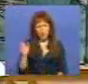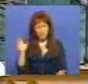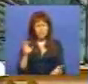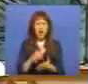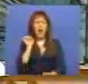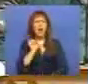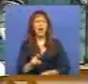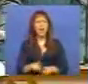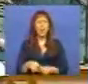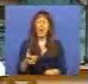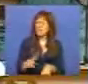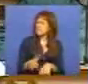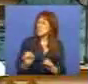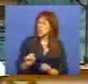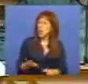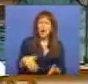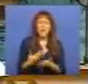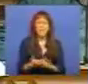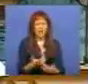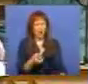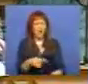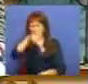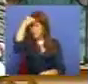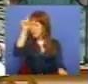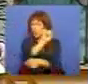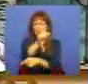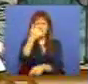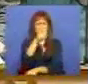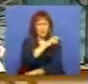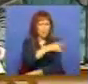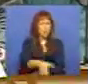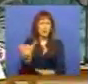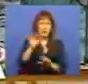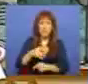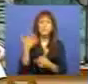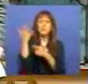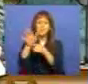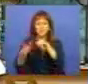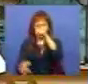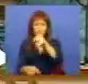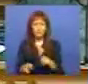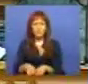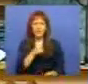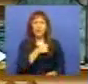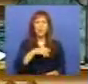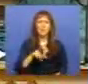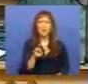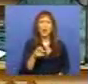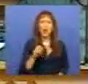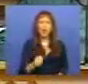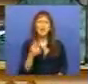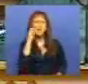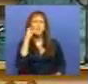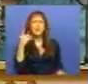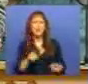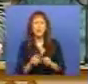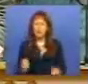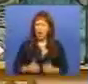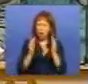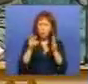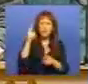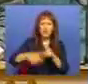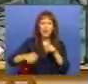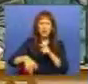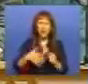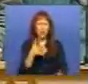marcado por uma insensibilidade face às dificuldades dos mais pobres. Exemplos: bairro dos Lóis e das Amendoeiras, aumento das rendas